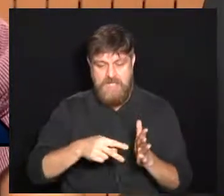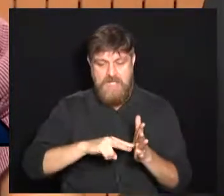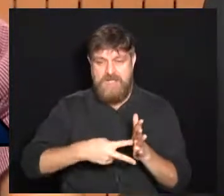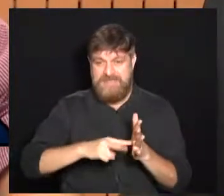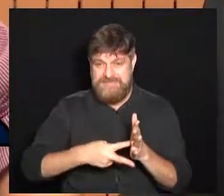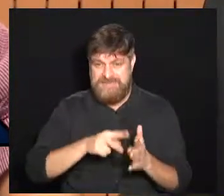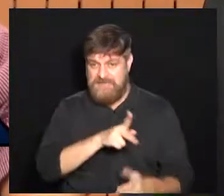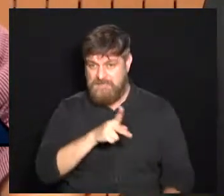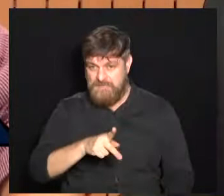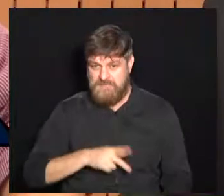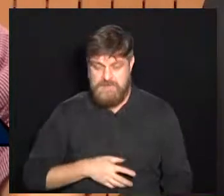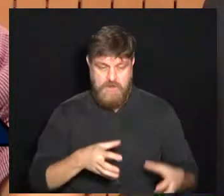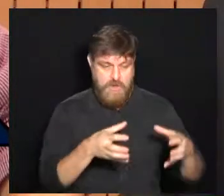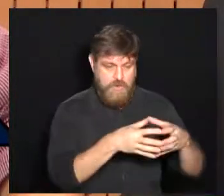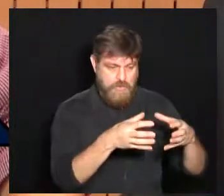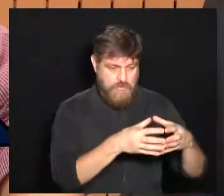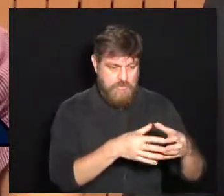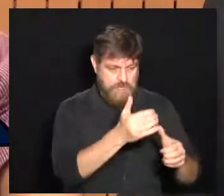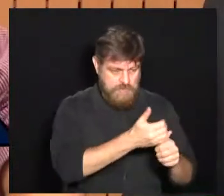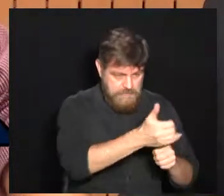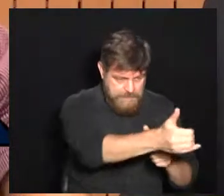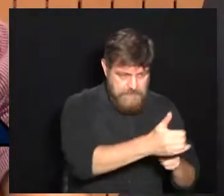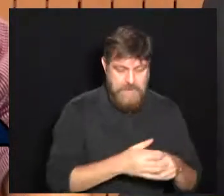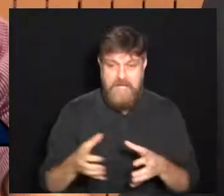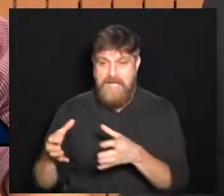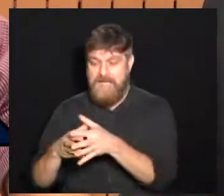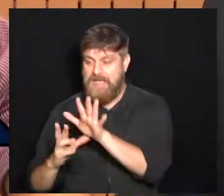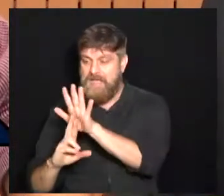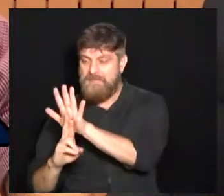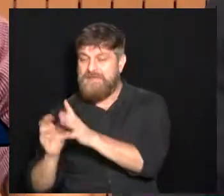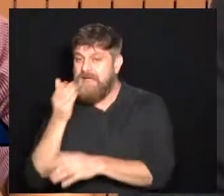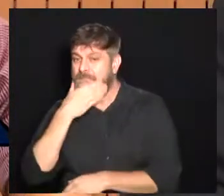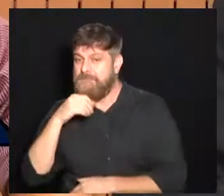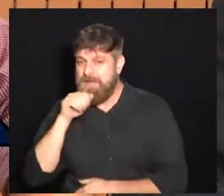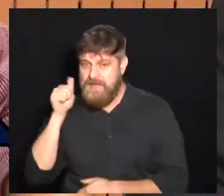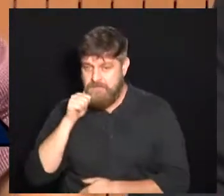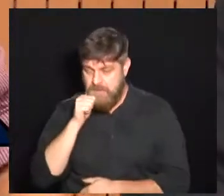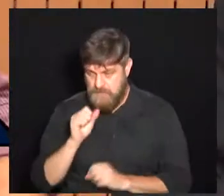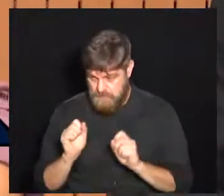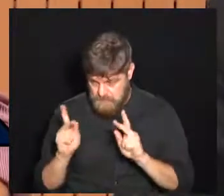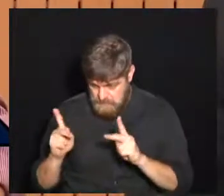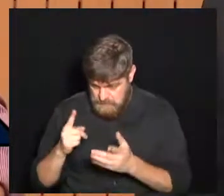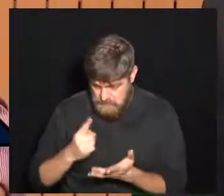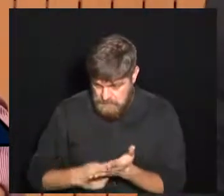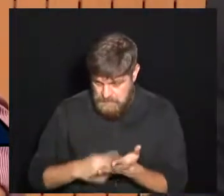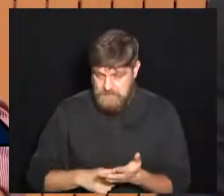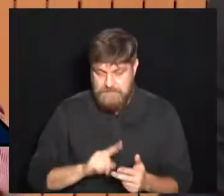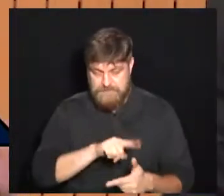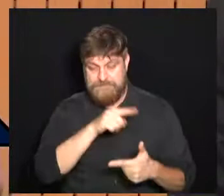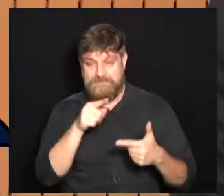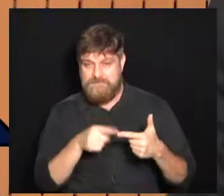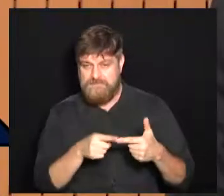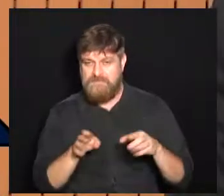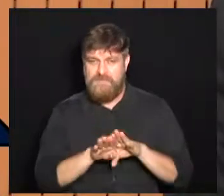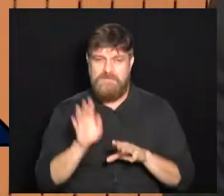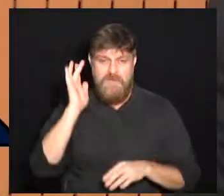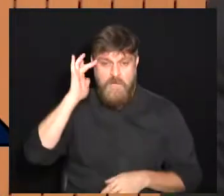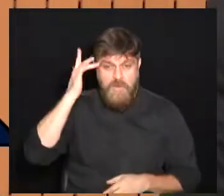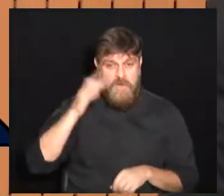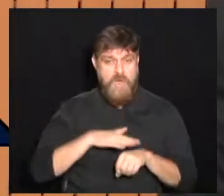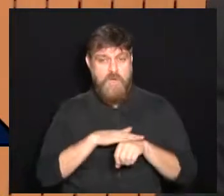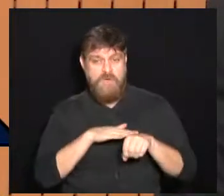com a entidade e essa representação das mães. Esse é um encaminhamento. E o outro que fica, que eu acho que, eu conversando